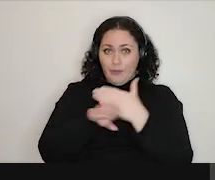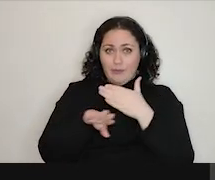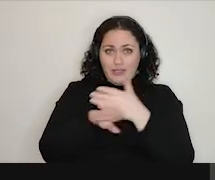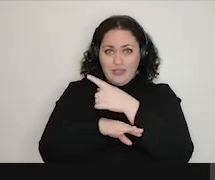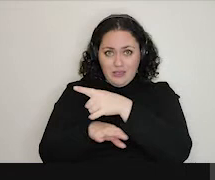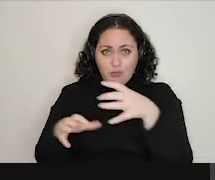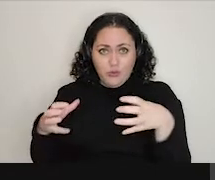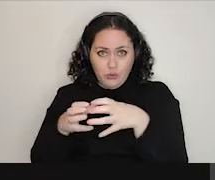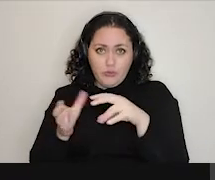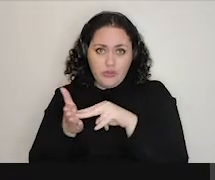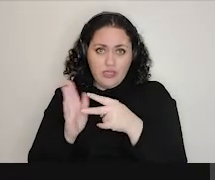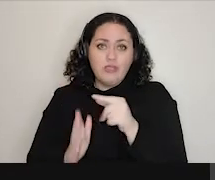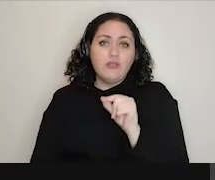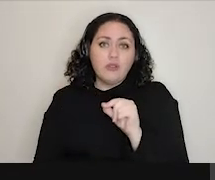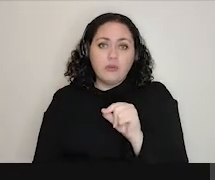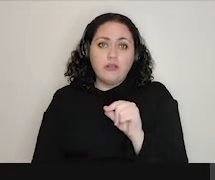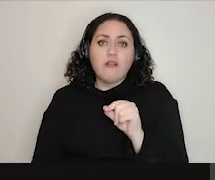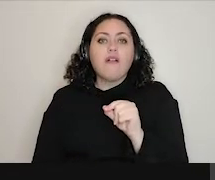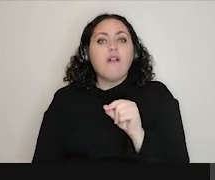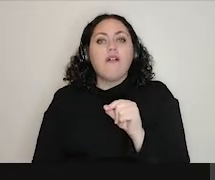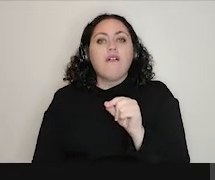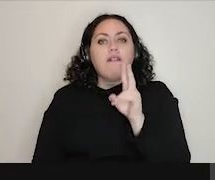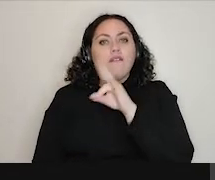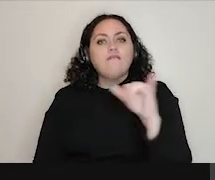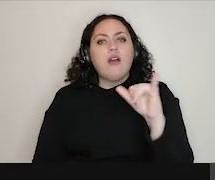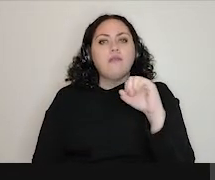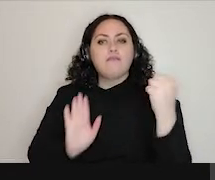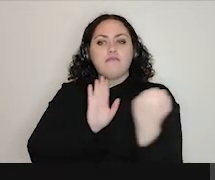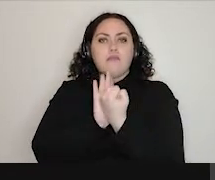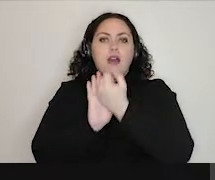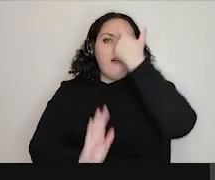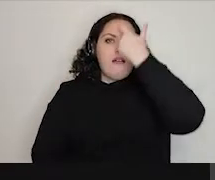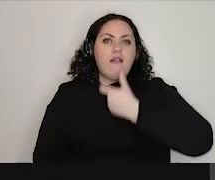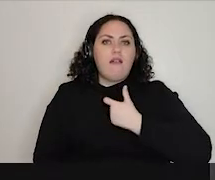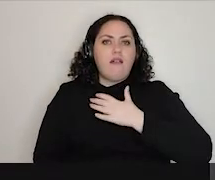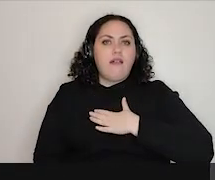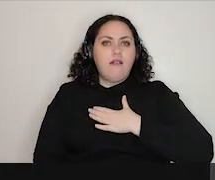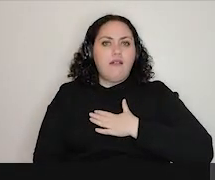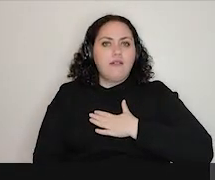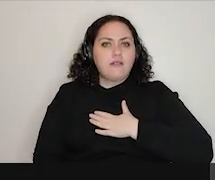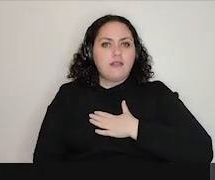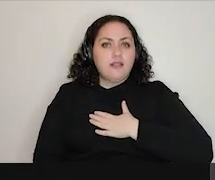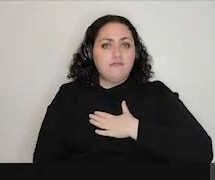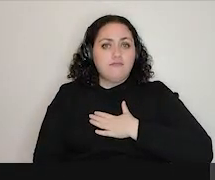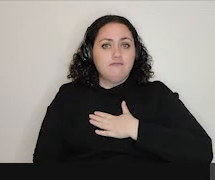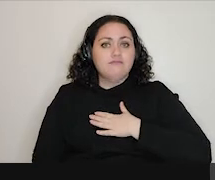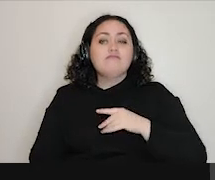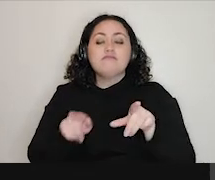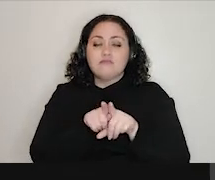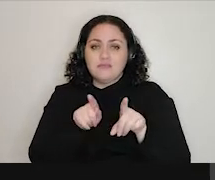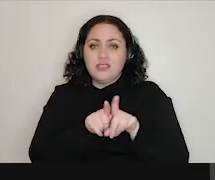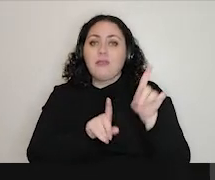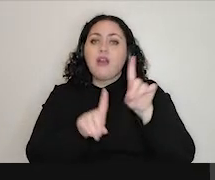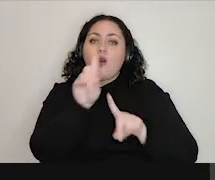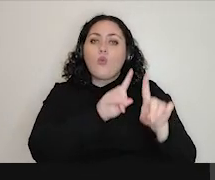não tem cura. Pertencer a esse grupo significa ser